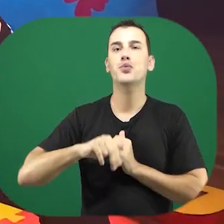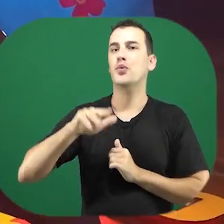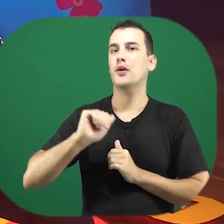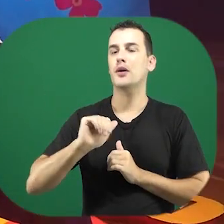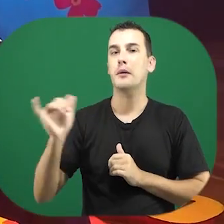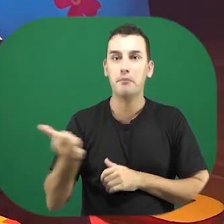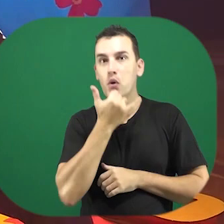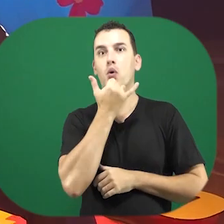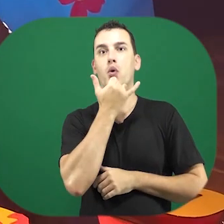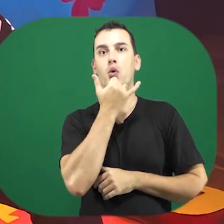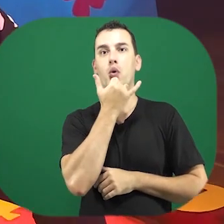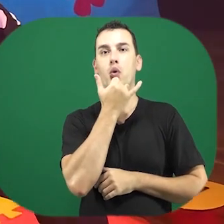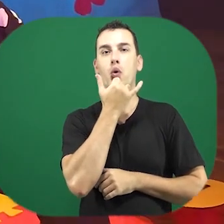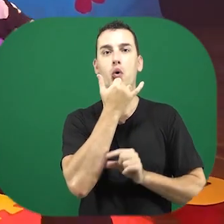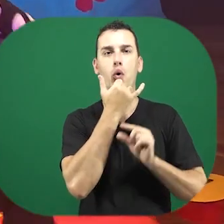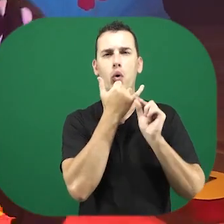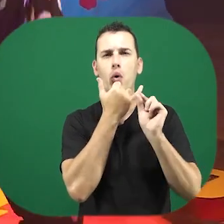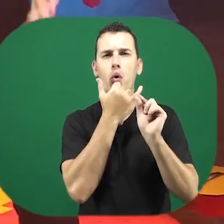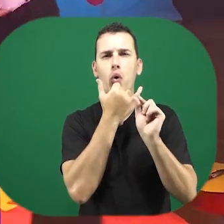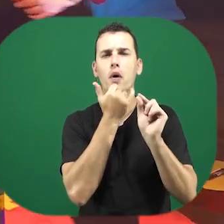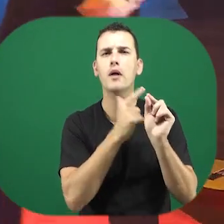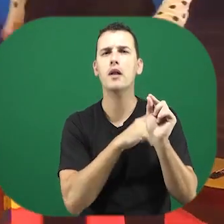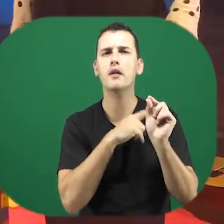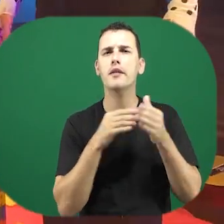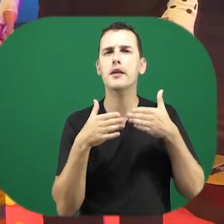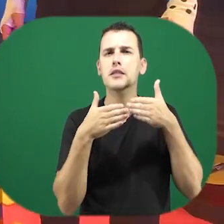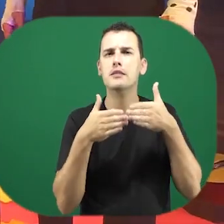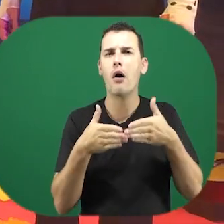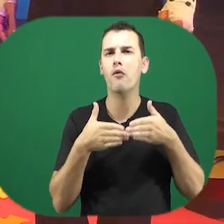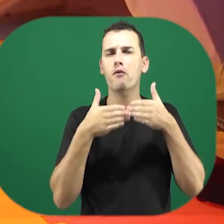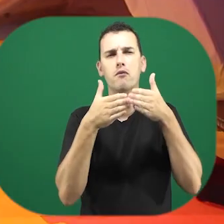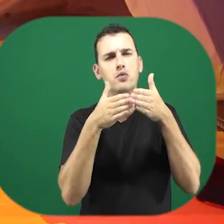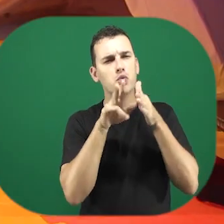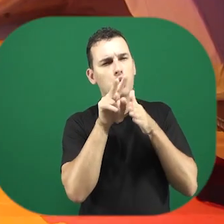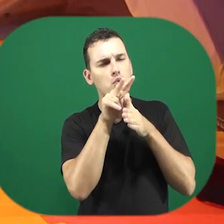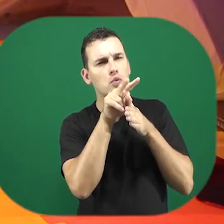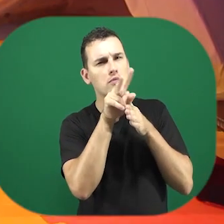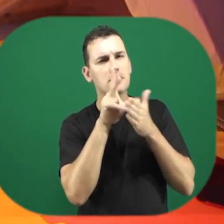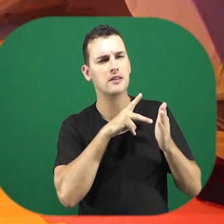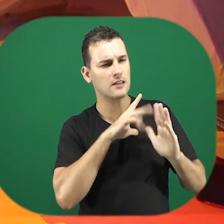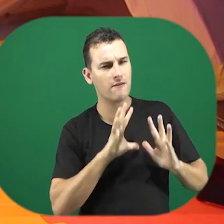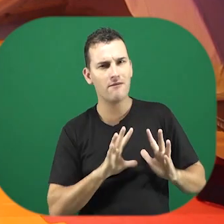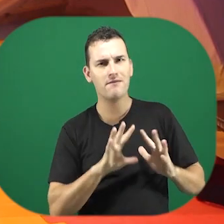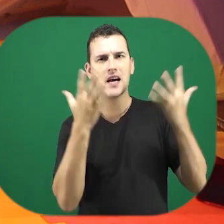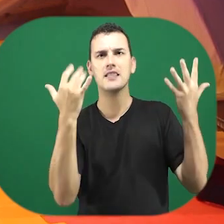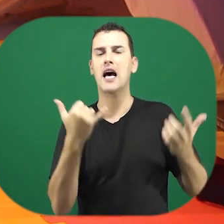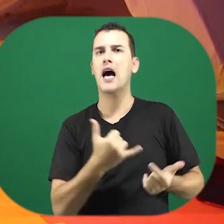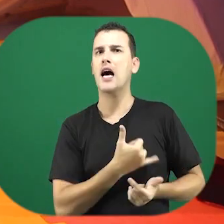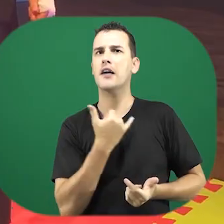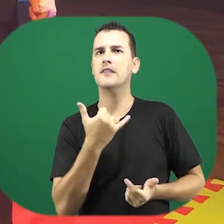De repente, ela viu um navio. E nesse navio, estava tendo uma festa de aniversário